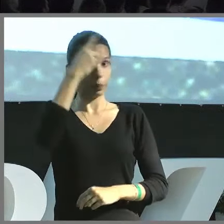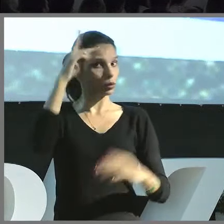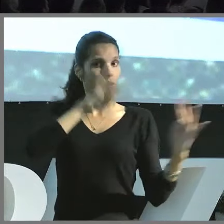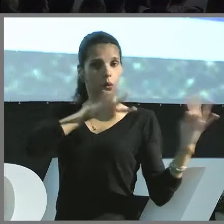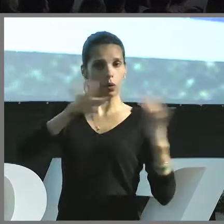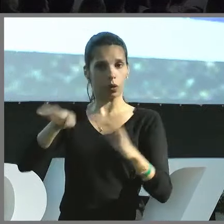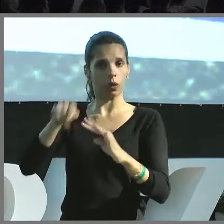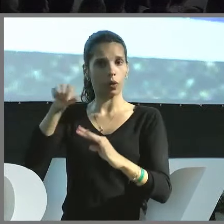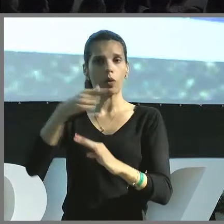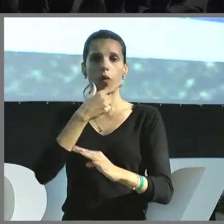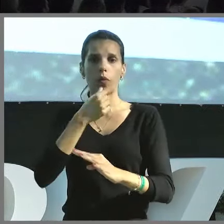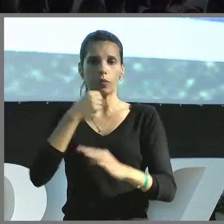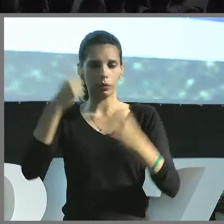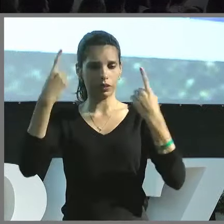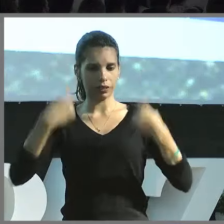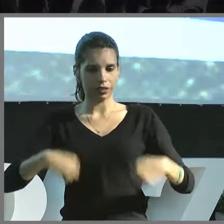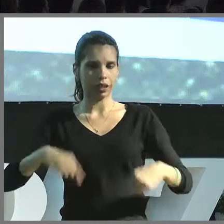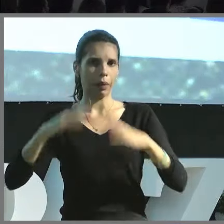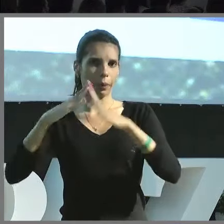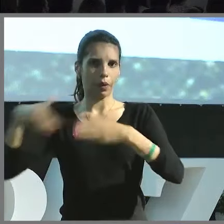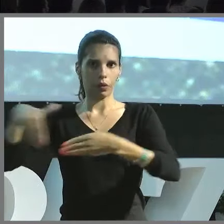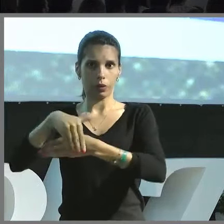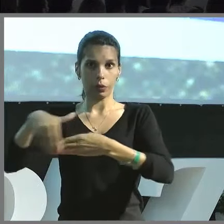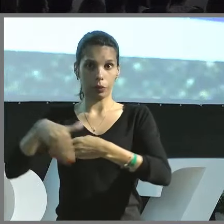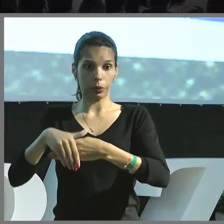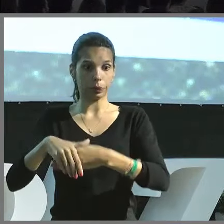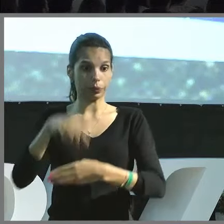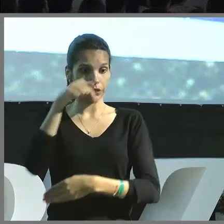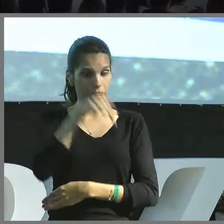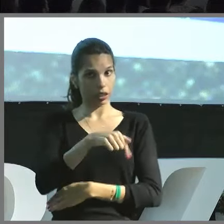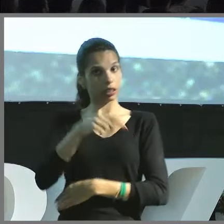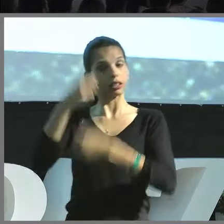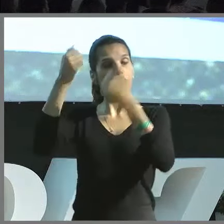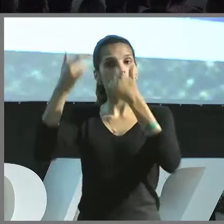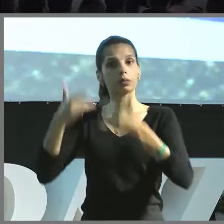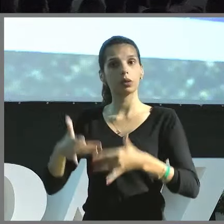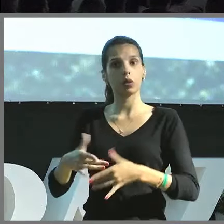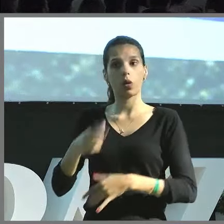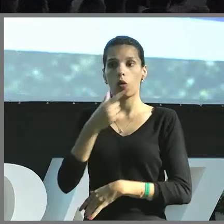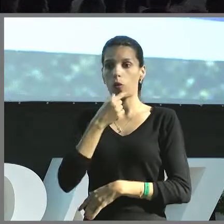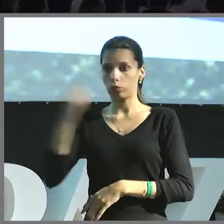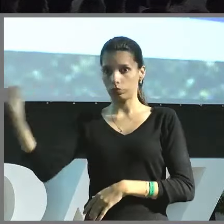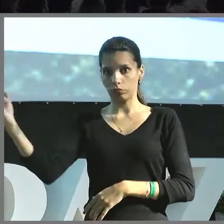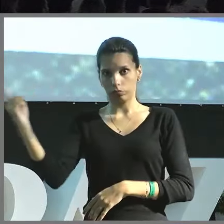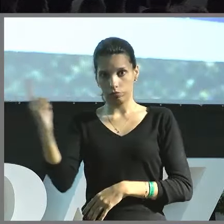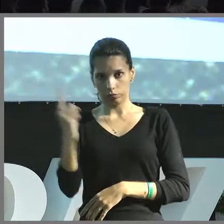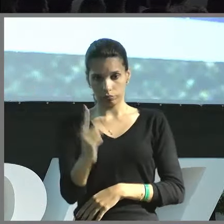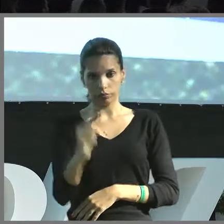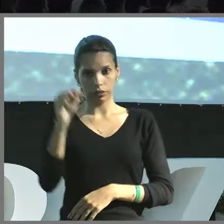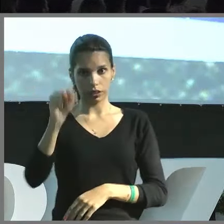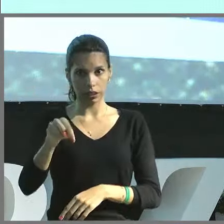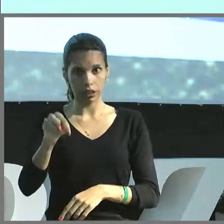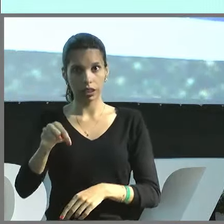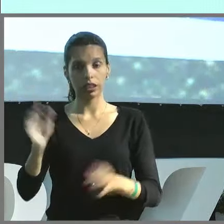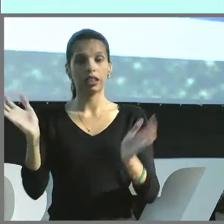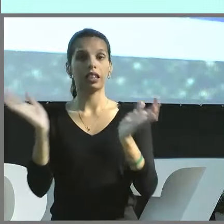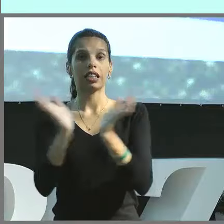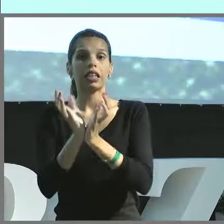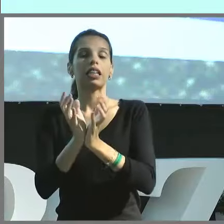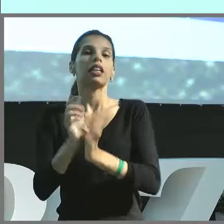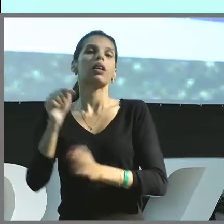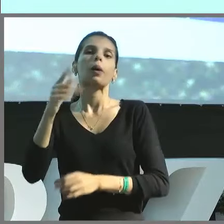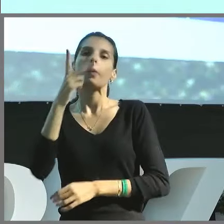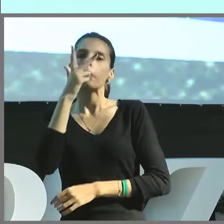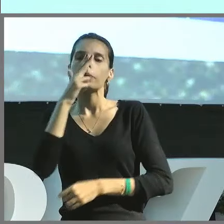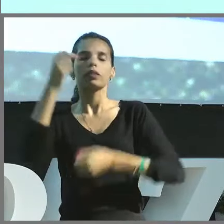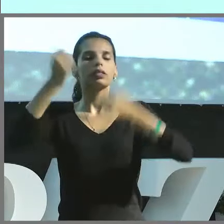rua? E Zé Raul Teixeira me dizendo, com um homem entrou a mãe dele desencarnada. E quando ela intuindo